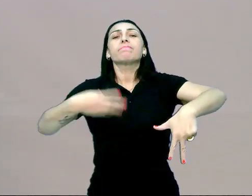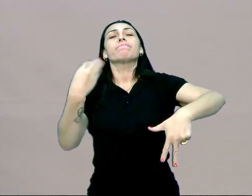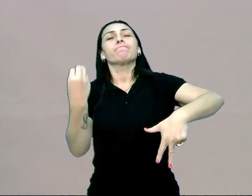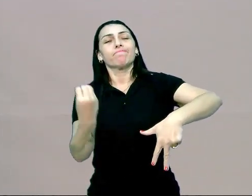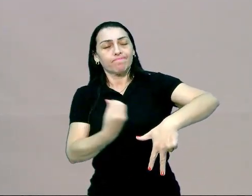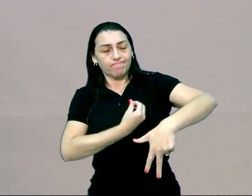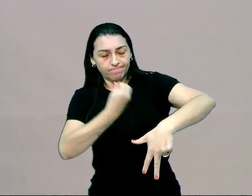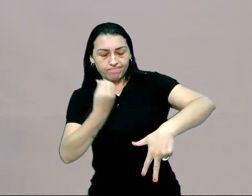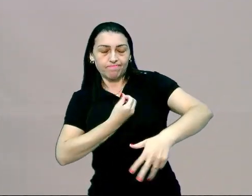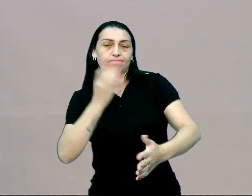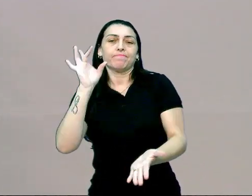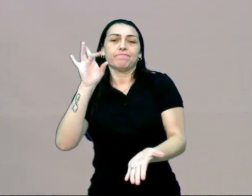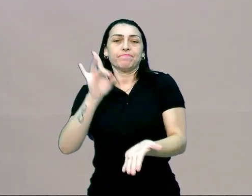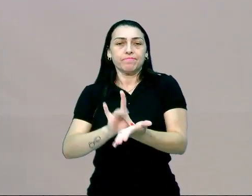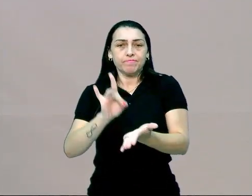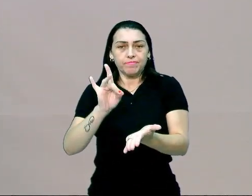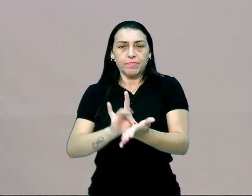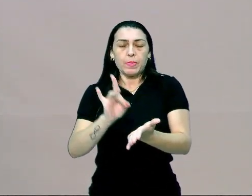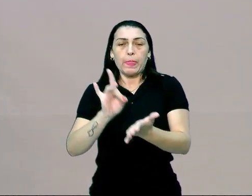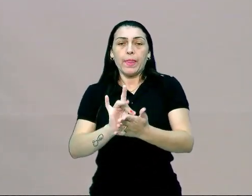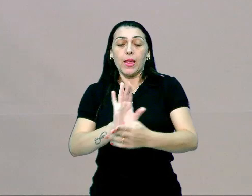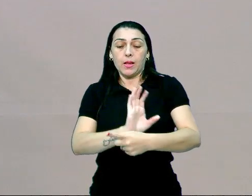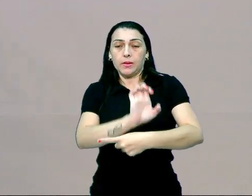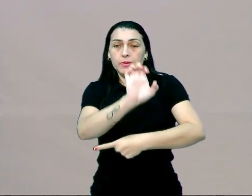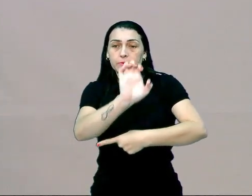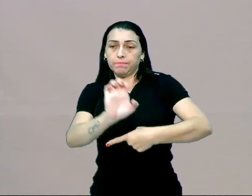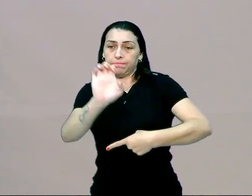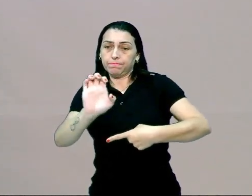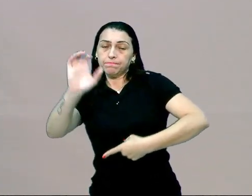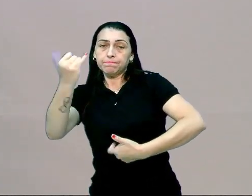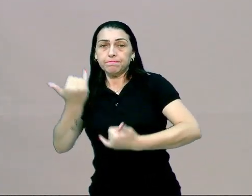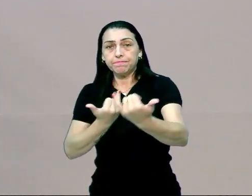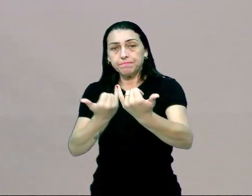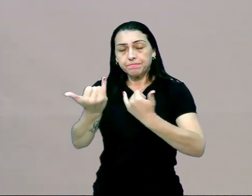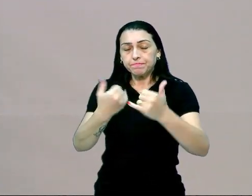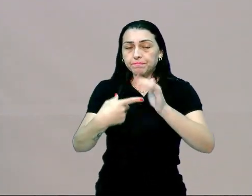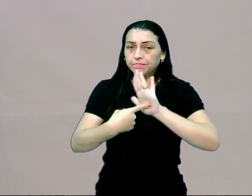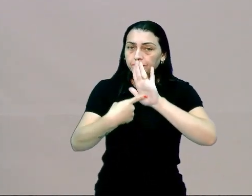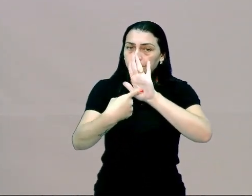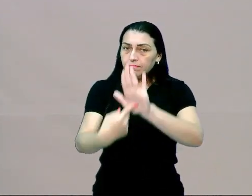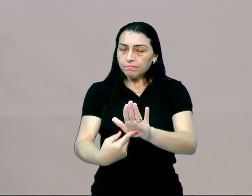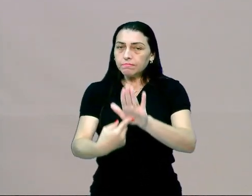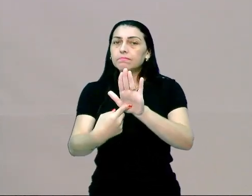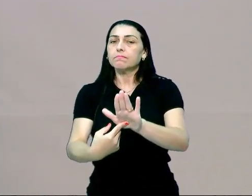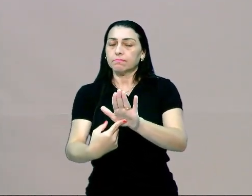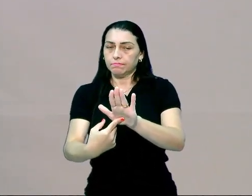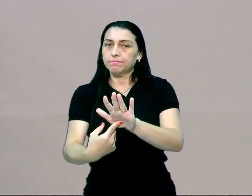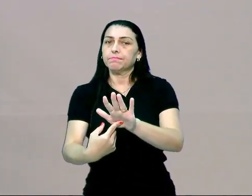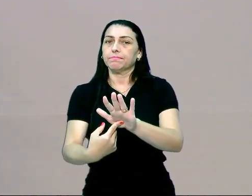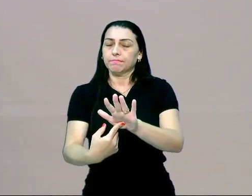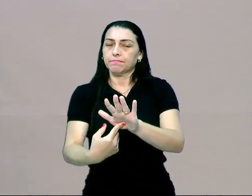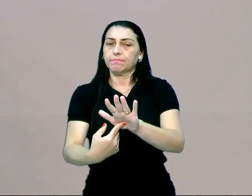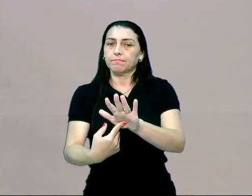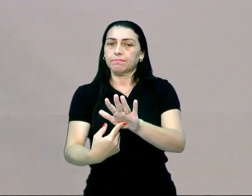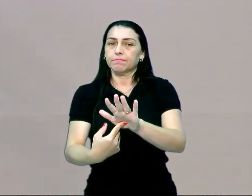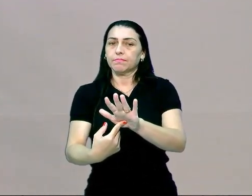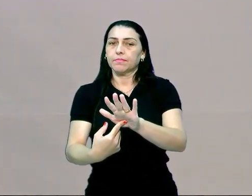faz presente. As estatísticas, os dados, mostram justamente isso.